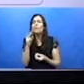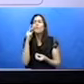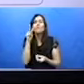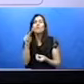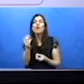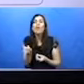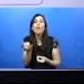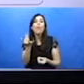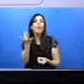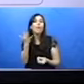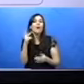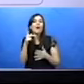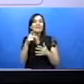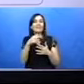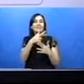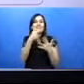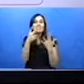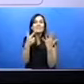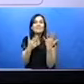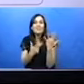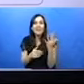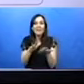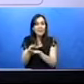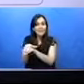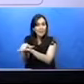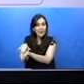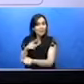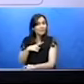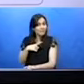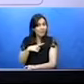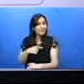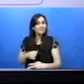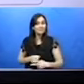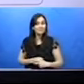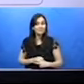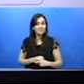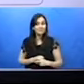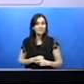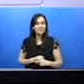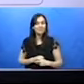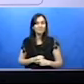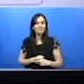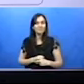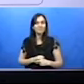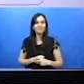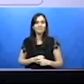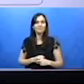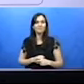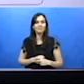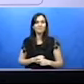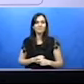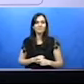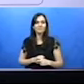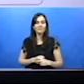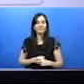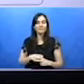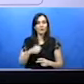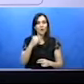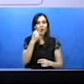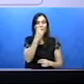quantas espécies de tartaruga estão representadas nas cartas de jogo.